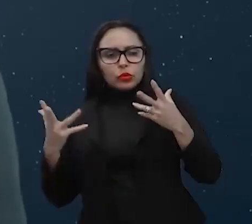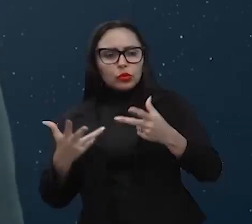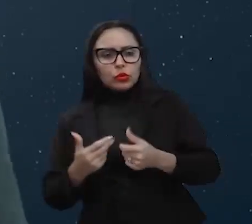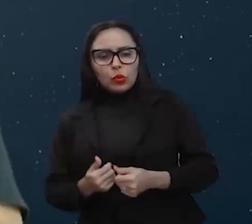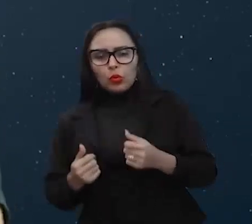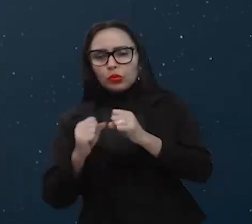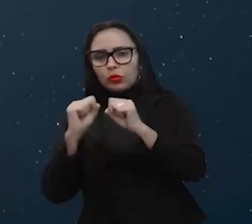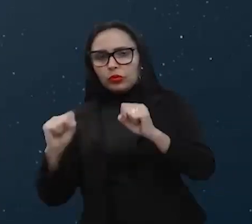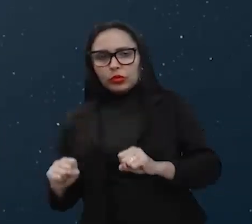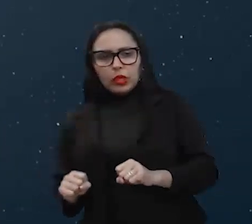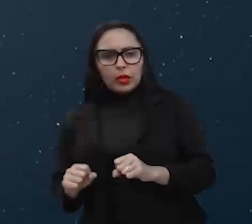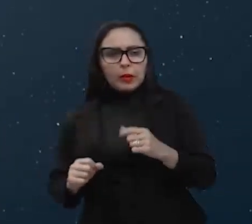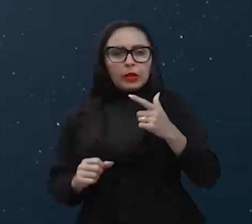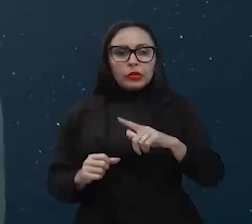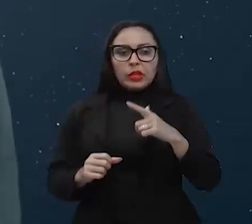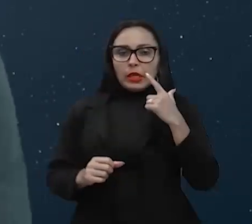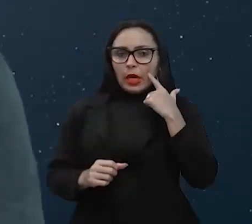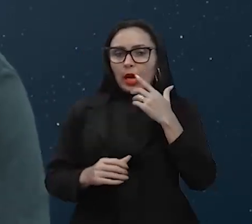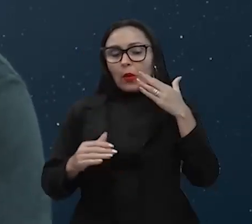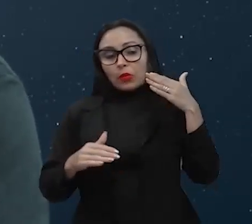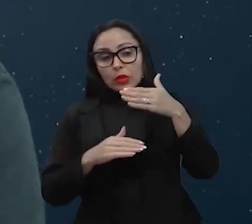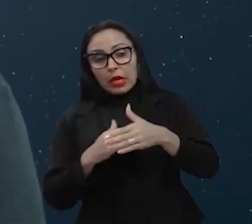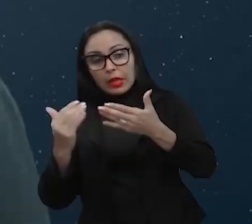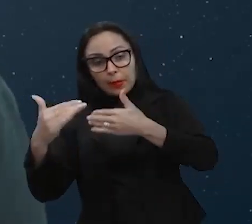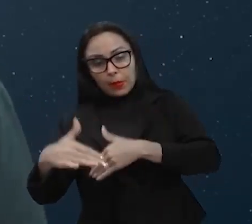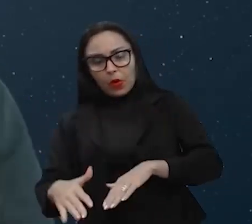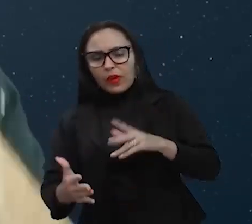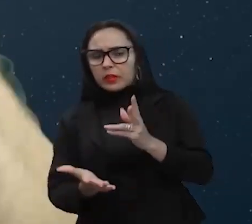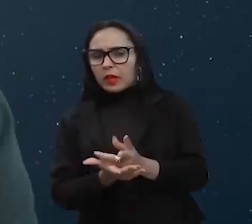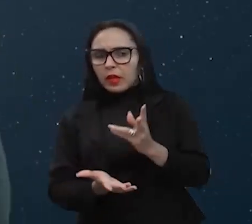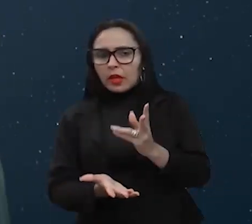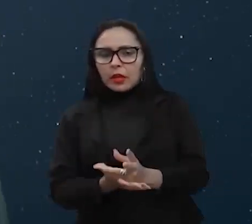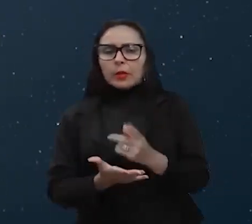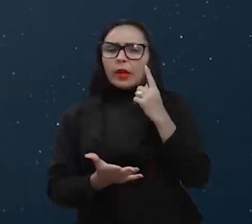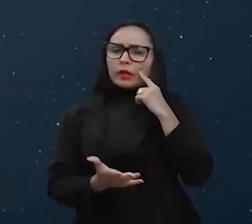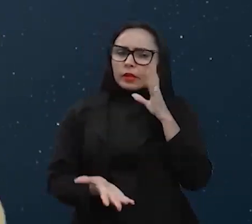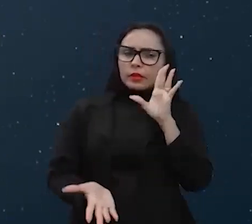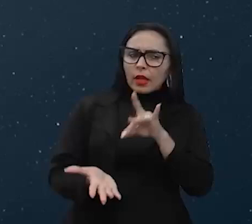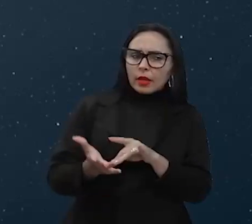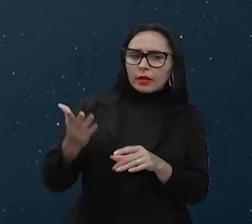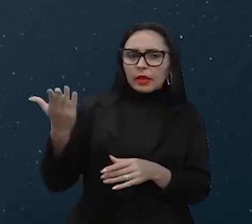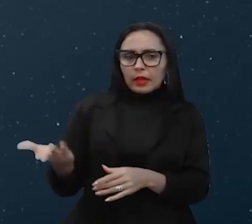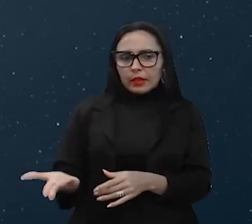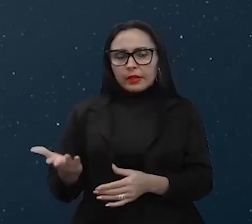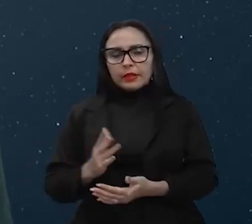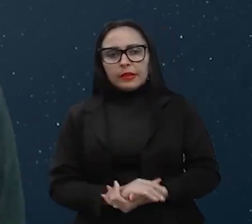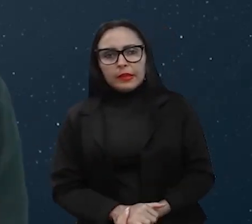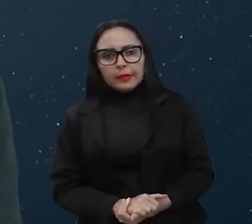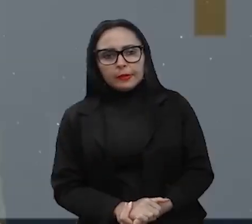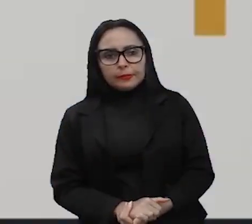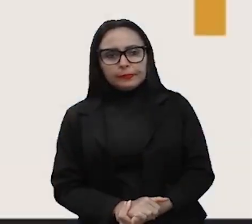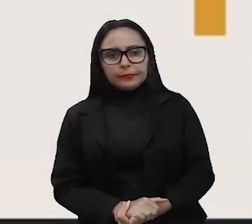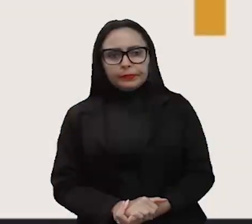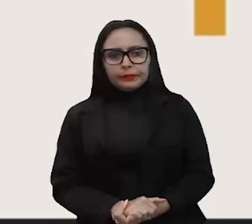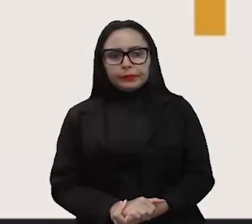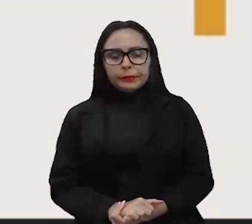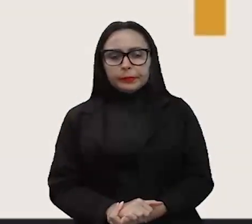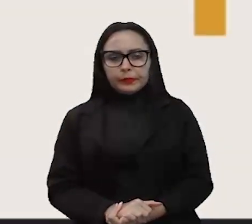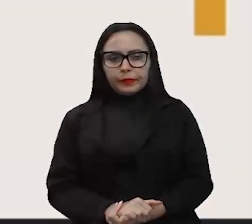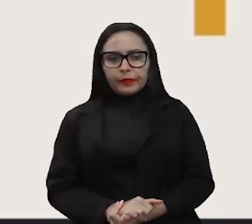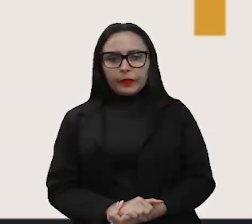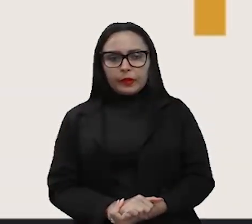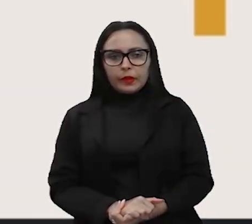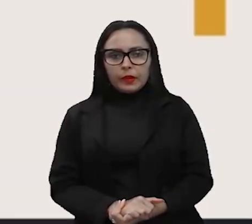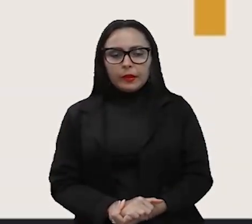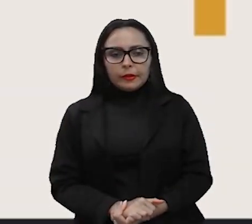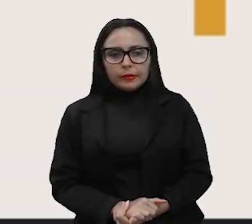daquele que mais cai, que é o sistema endócrino, pra gente ser bem certeiro. Porque vai cair uma questão e tu vai acertar. Isso vai fazer tu passar. Bota aí, Betão, por favor.